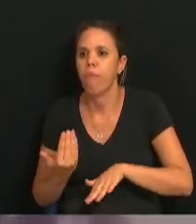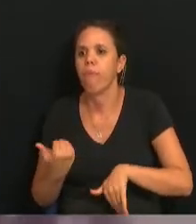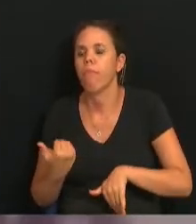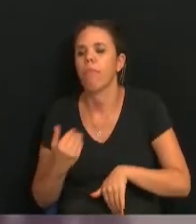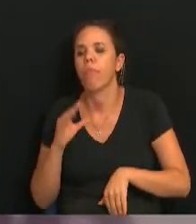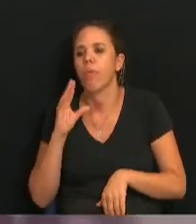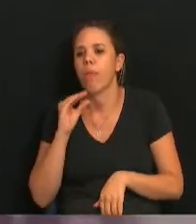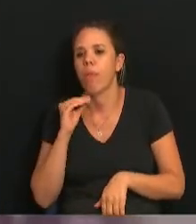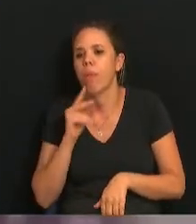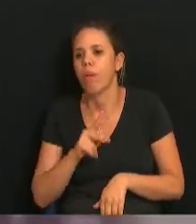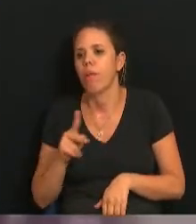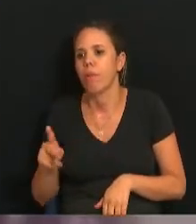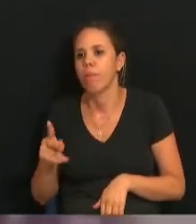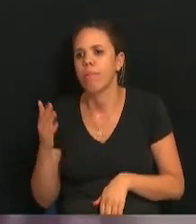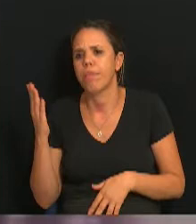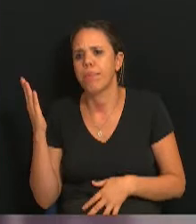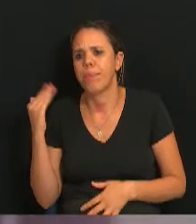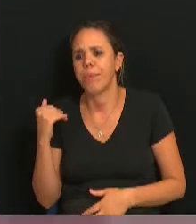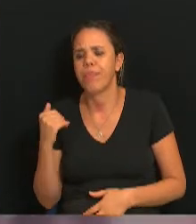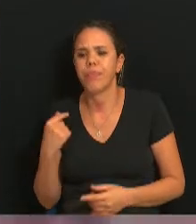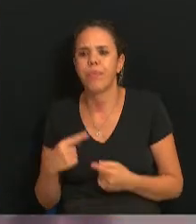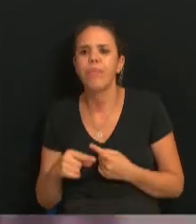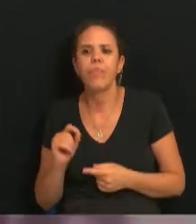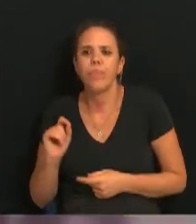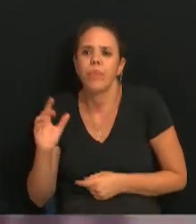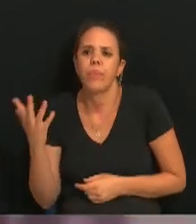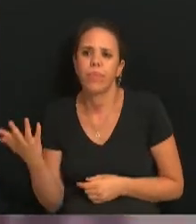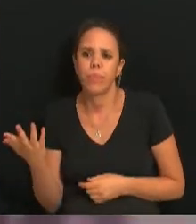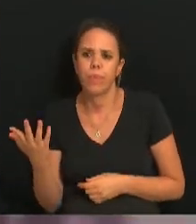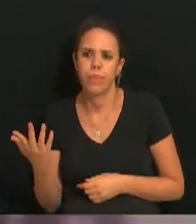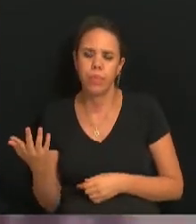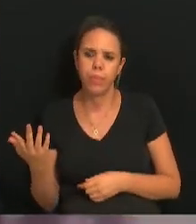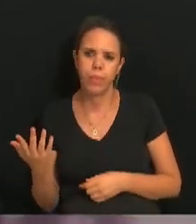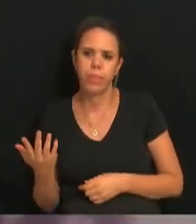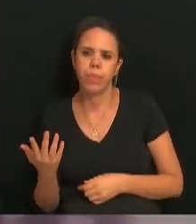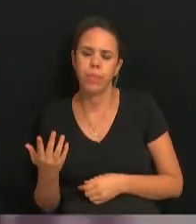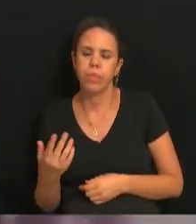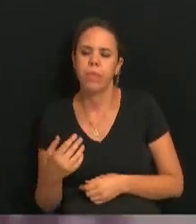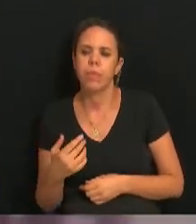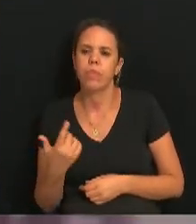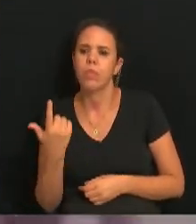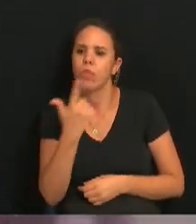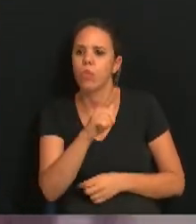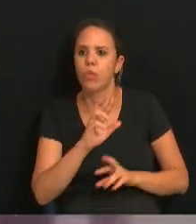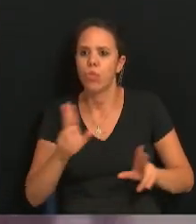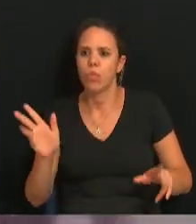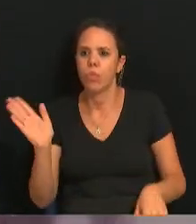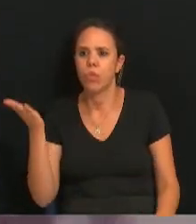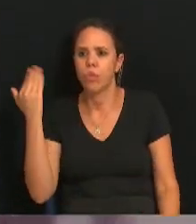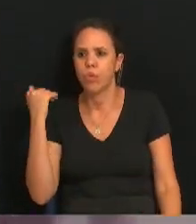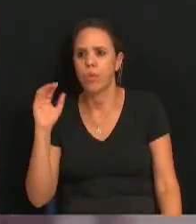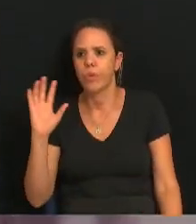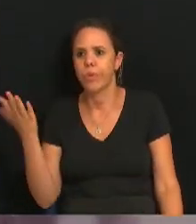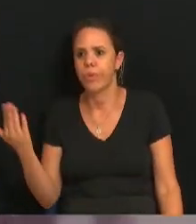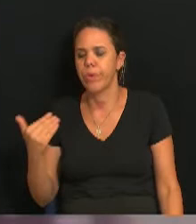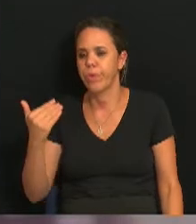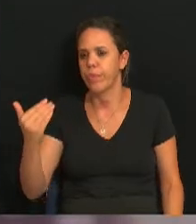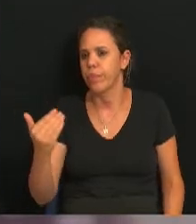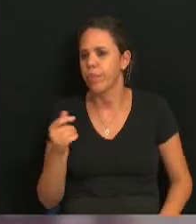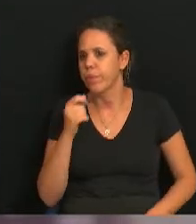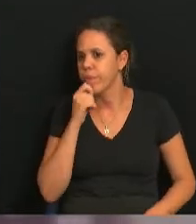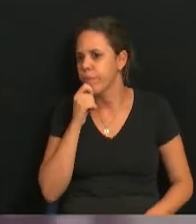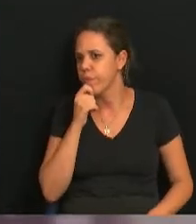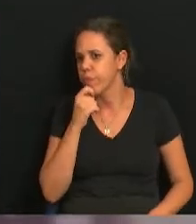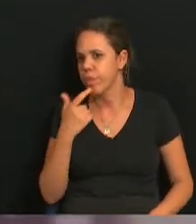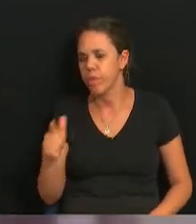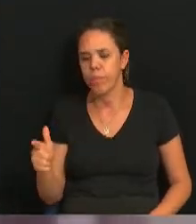exemplo, tem licenças que a gente sabe que acontecem de um dia para o outro, mas tem outras que a gente já sabe que vão acontecer e ainda assim não